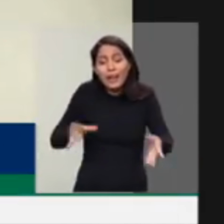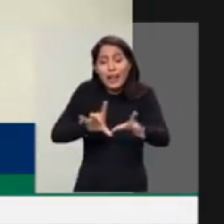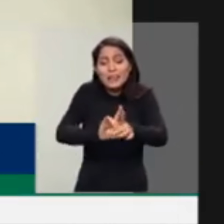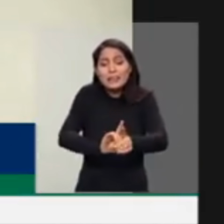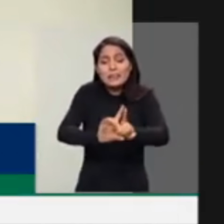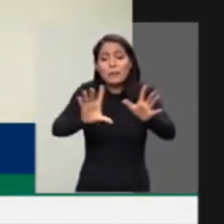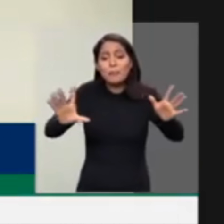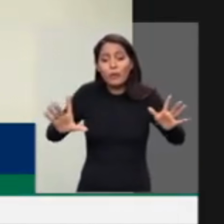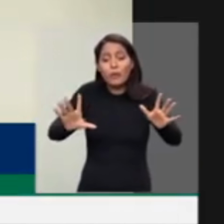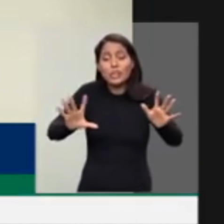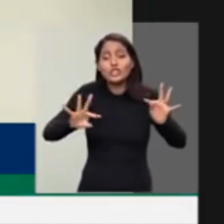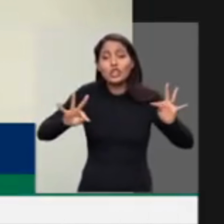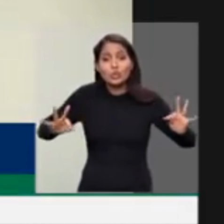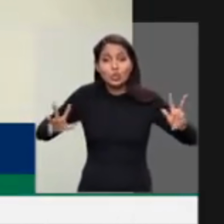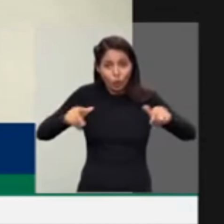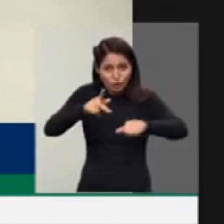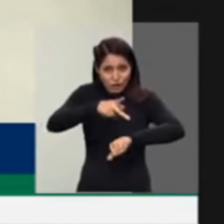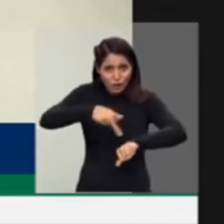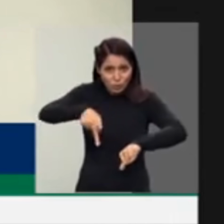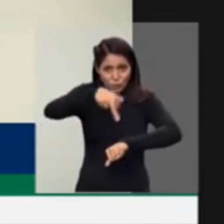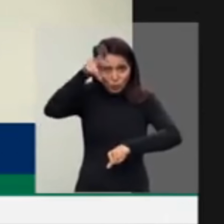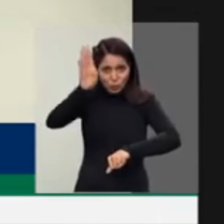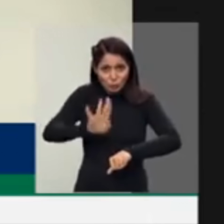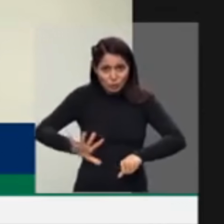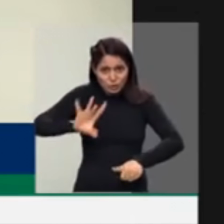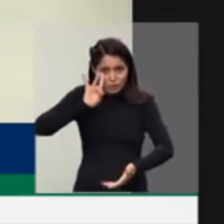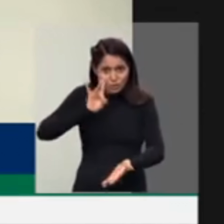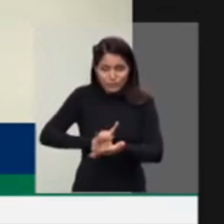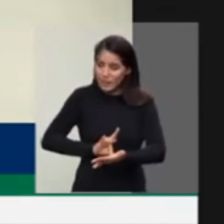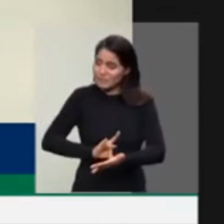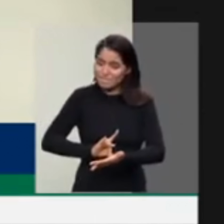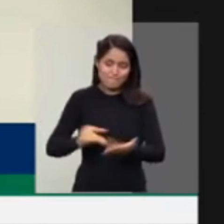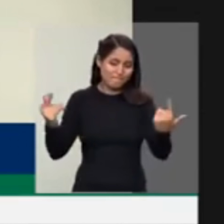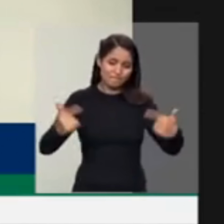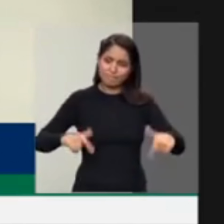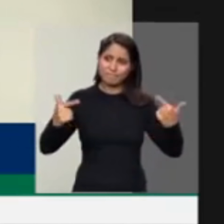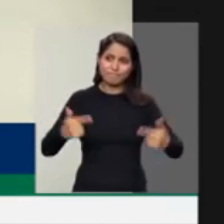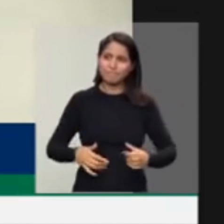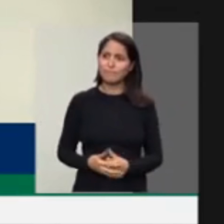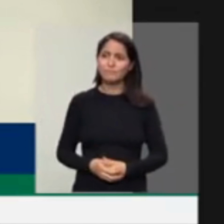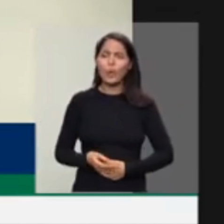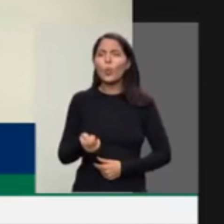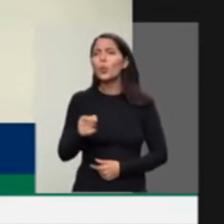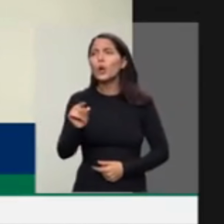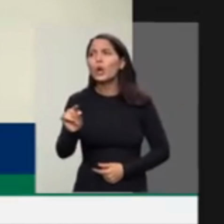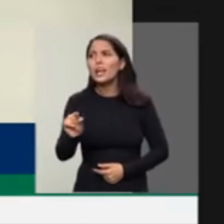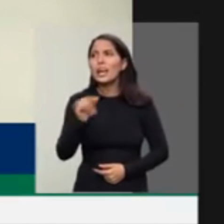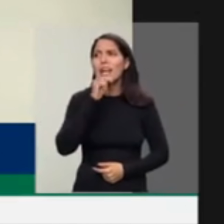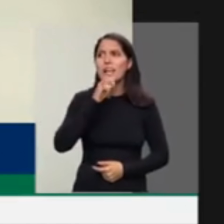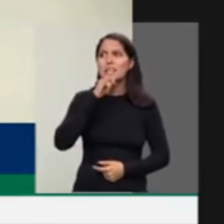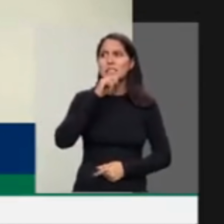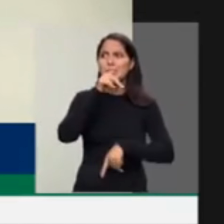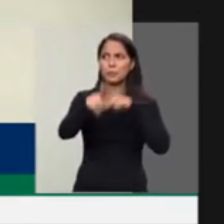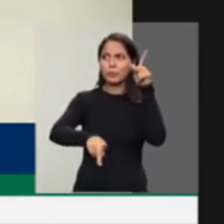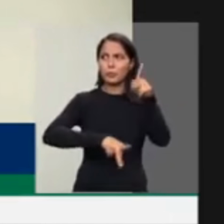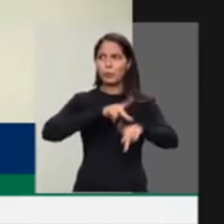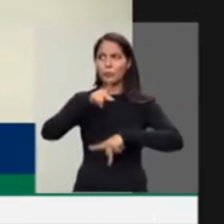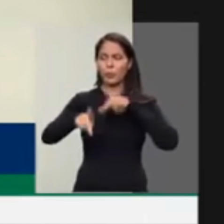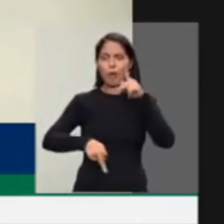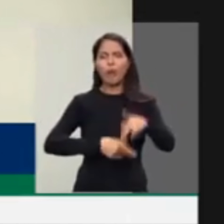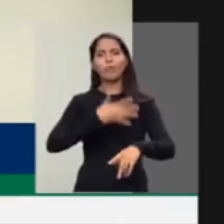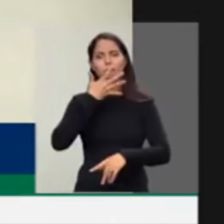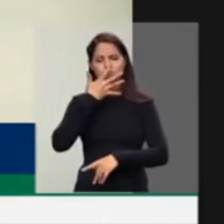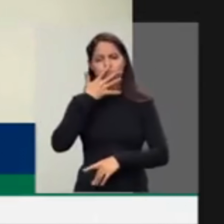existiu de forma plena no nosso país, poucas foram as vezes em que a voz do povo foi ouvida, mas agora a gente vê